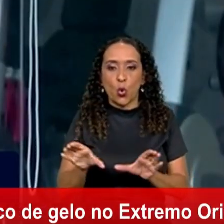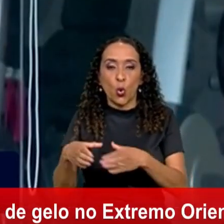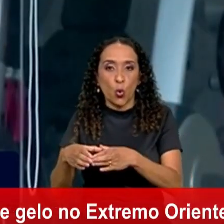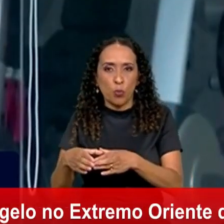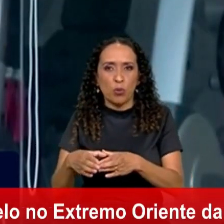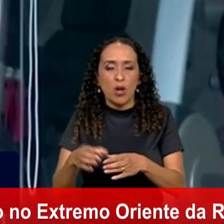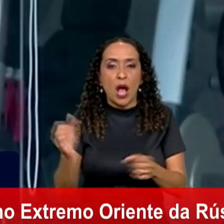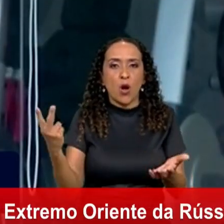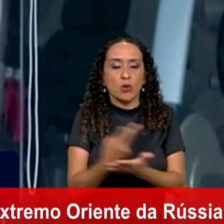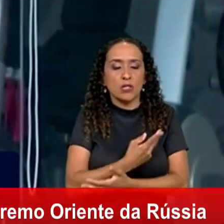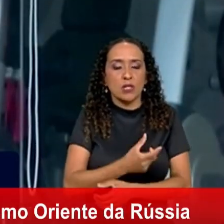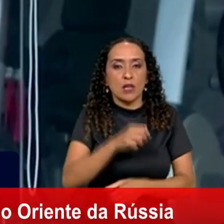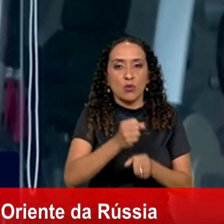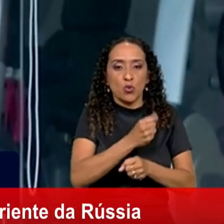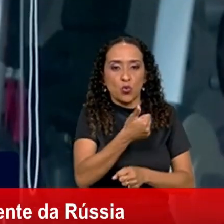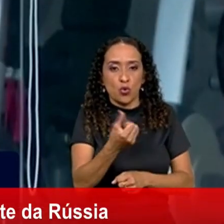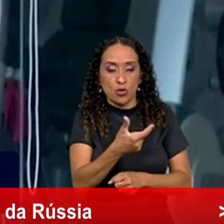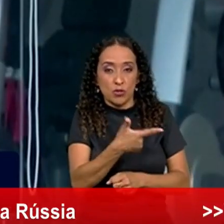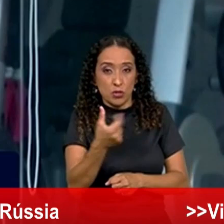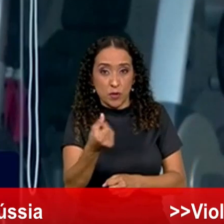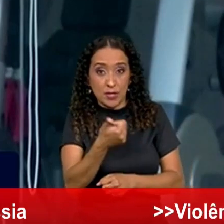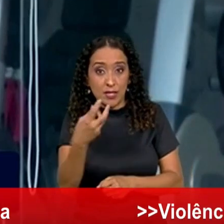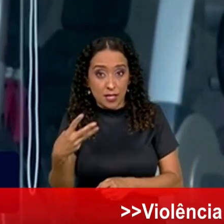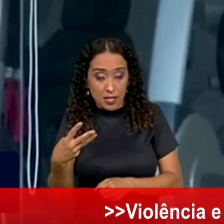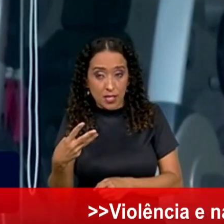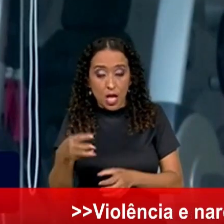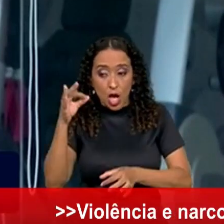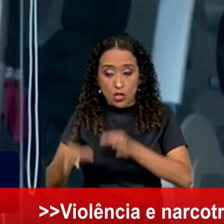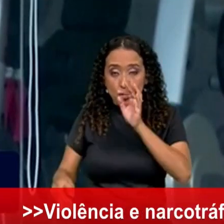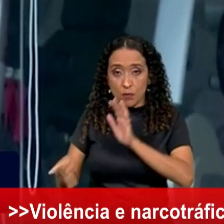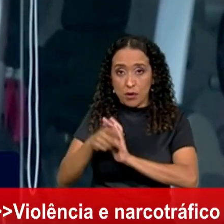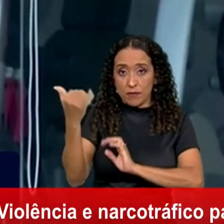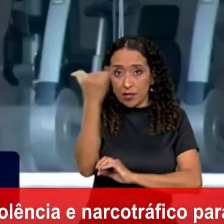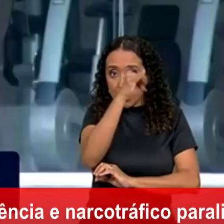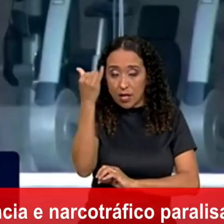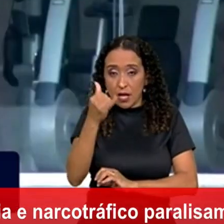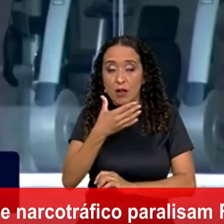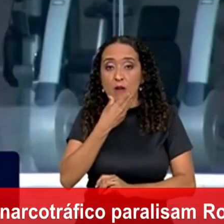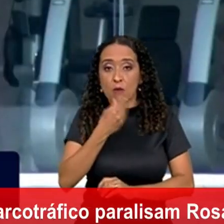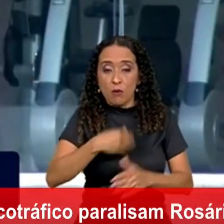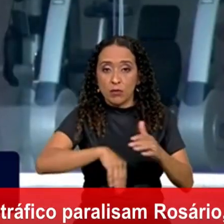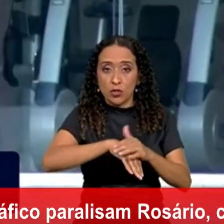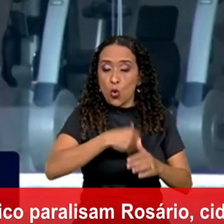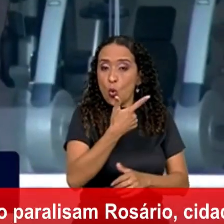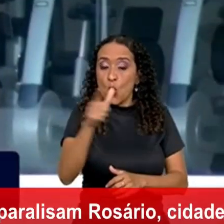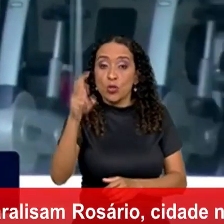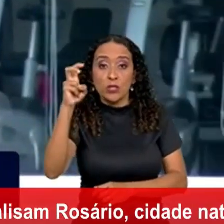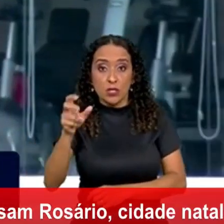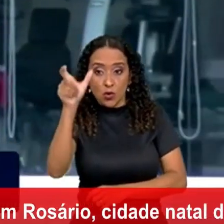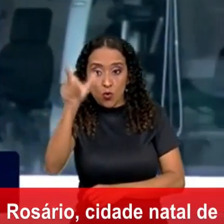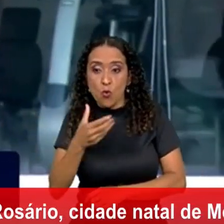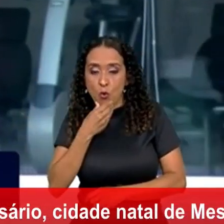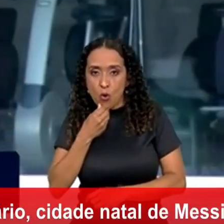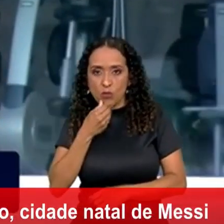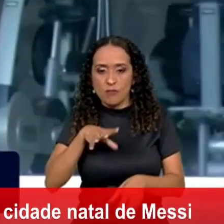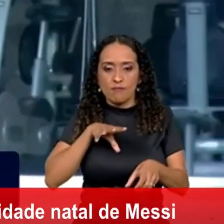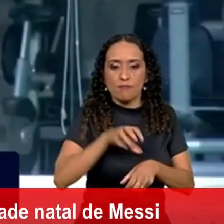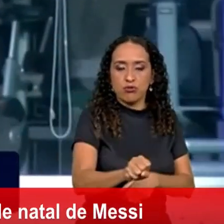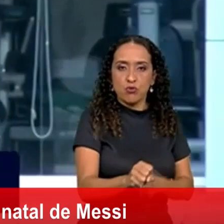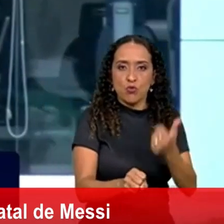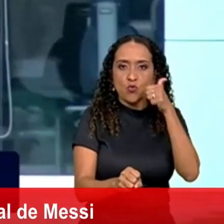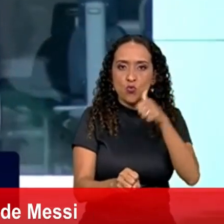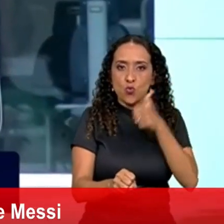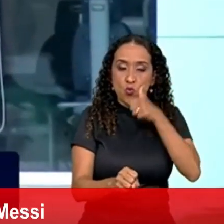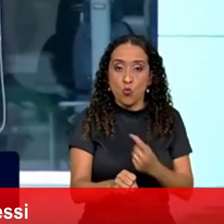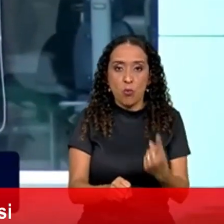para cumprir a pena de 9 anos de prisão por estupro coletivo. A decisão por 9-2 é do Superior